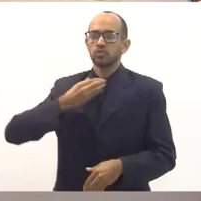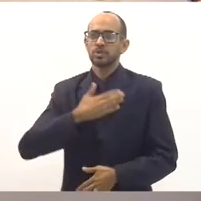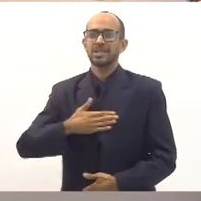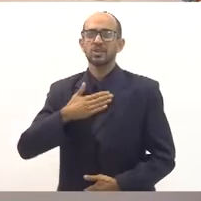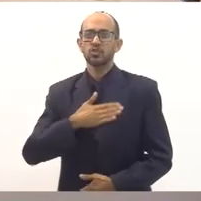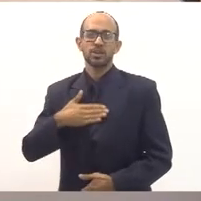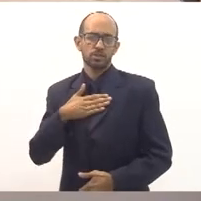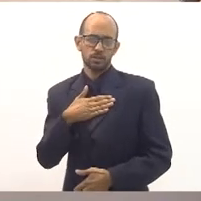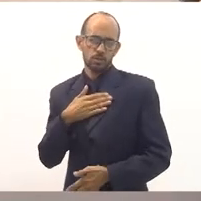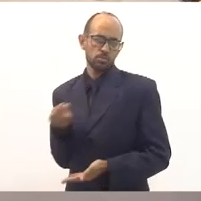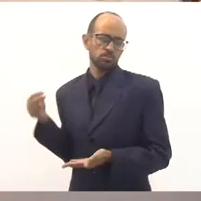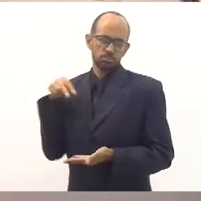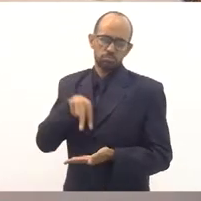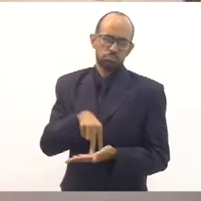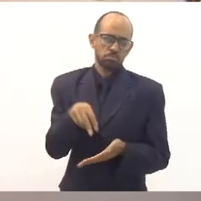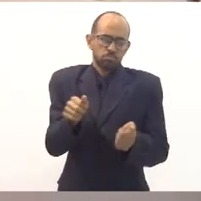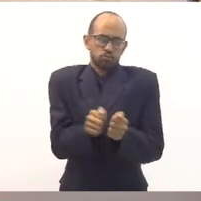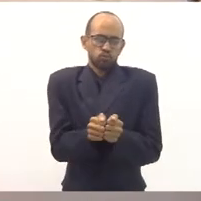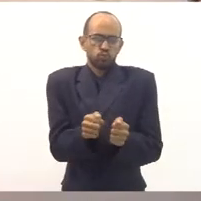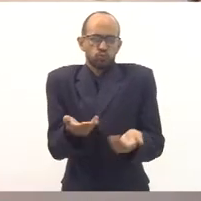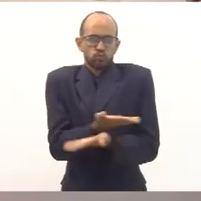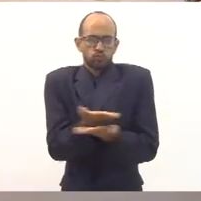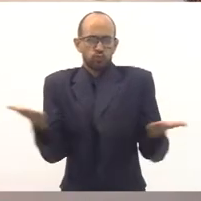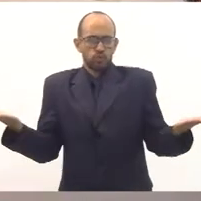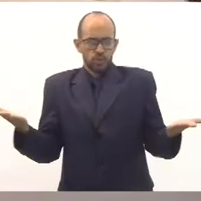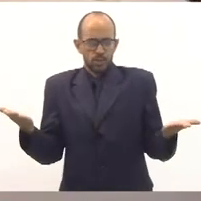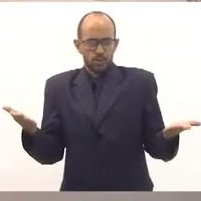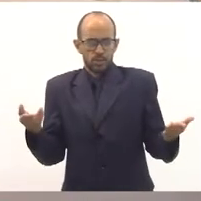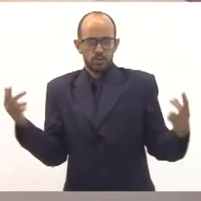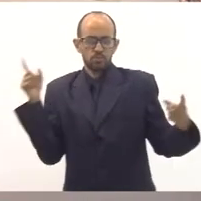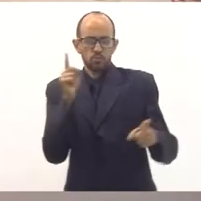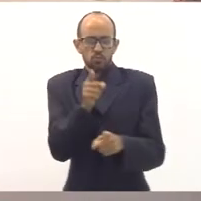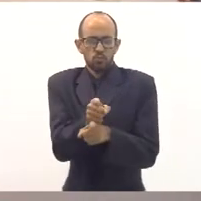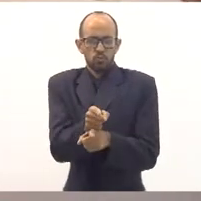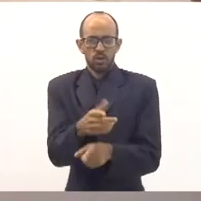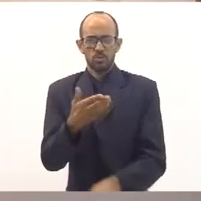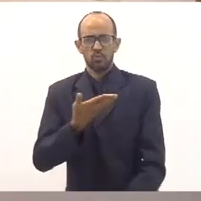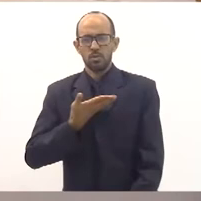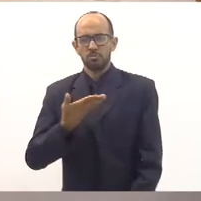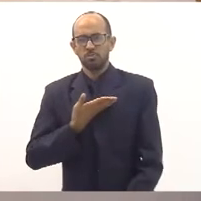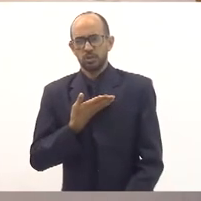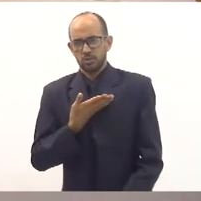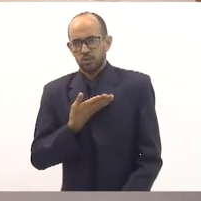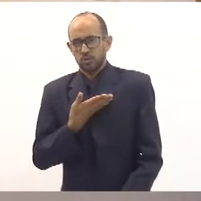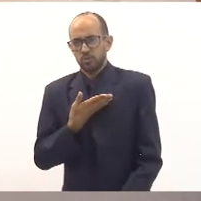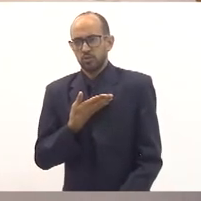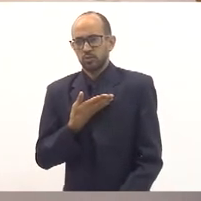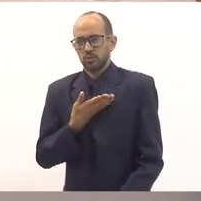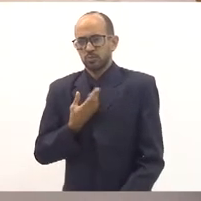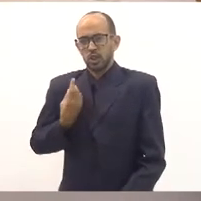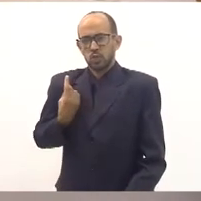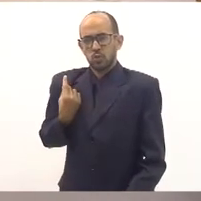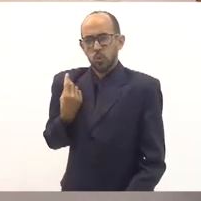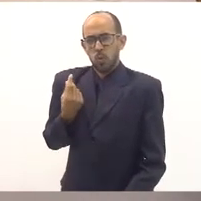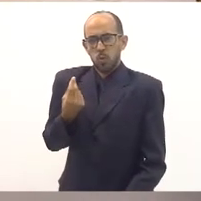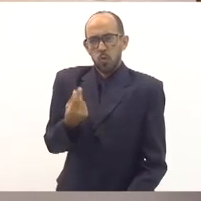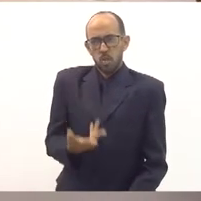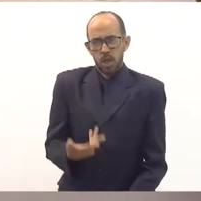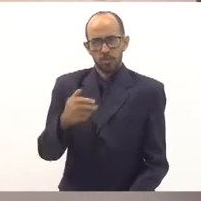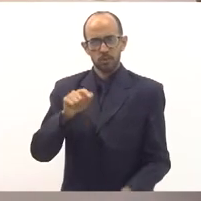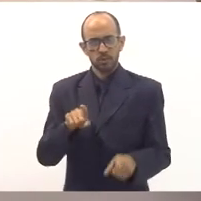está hoje aqui com todos vocês revendo amigos companheiros de longa data